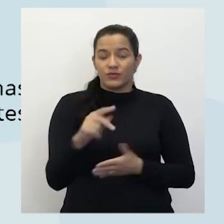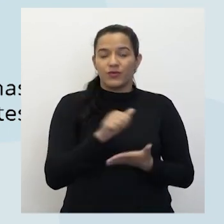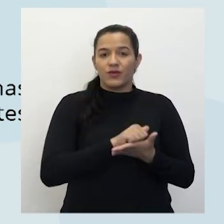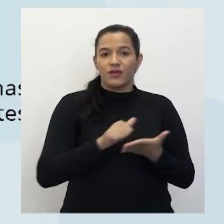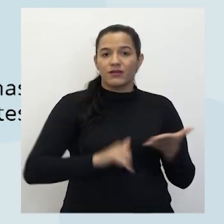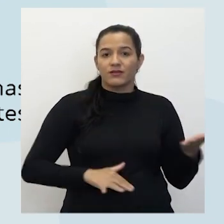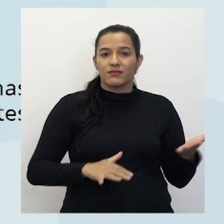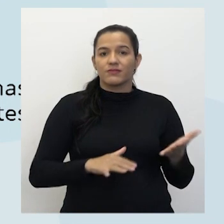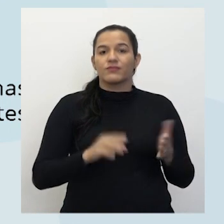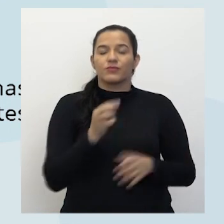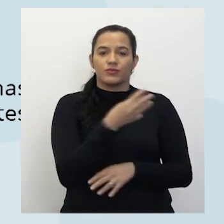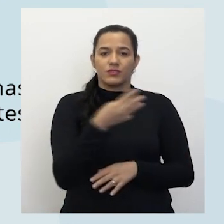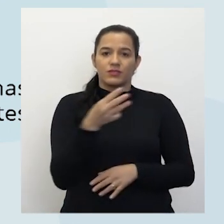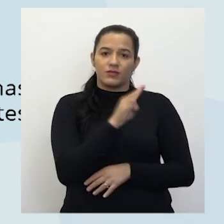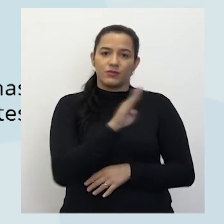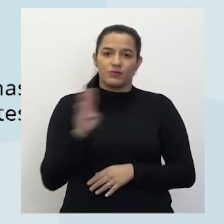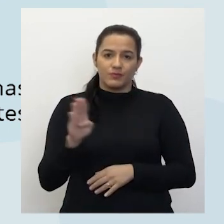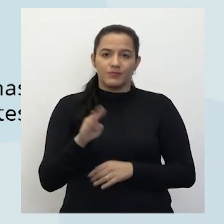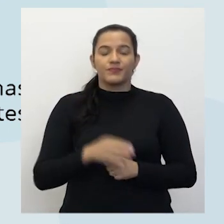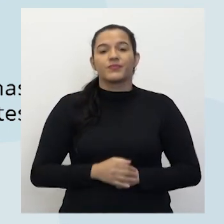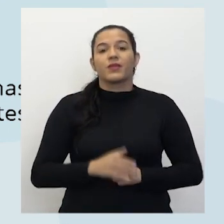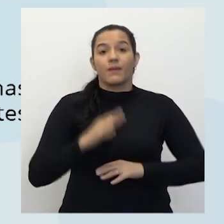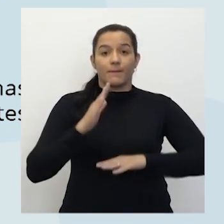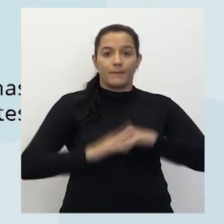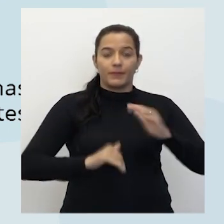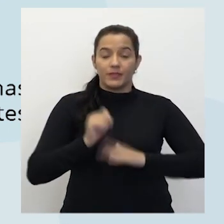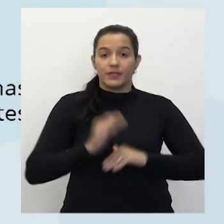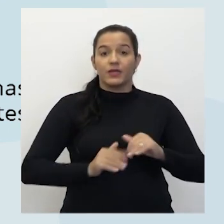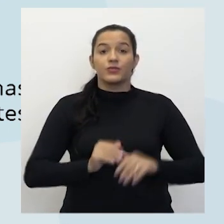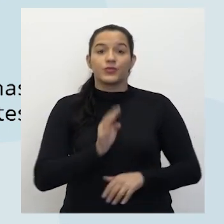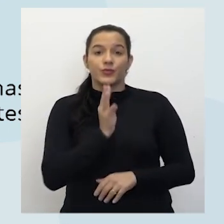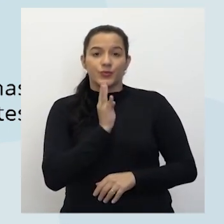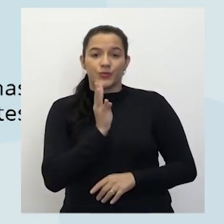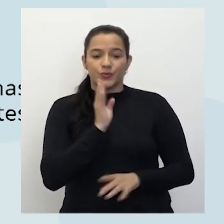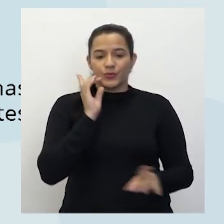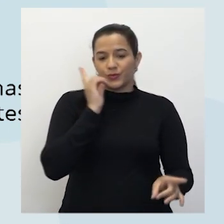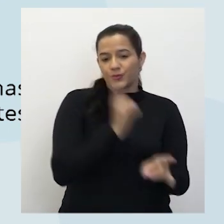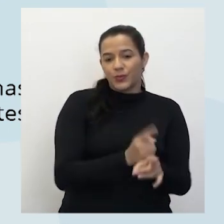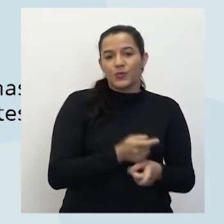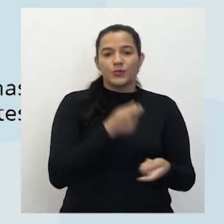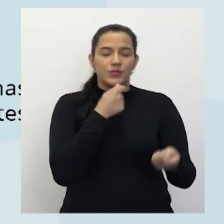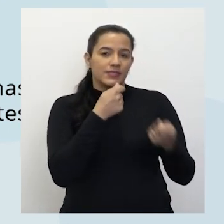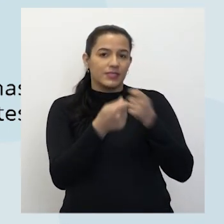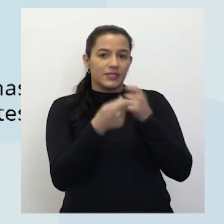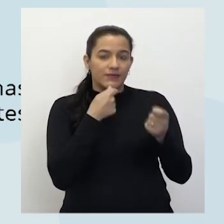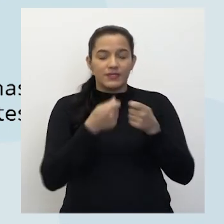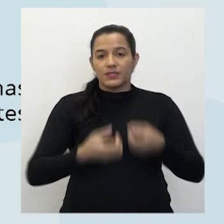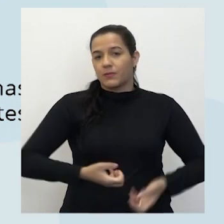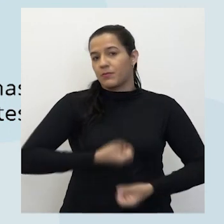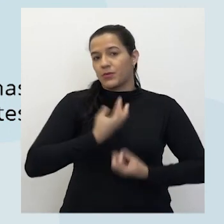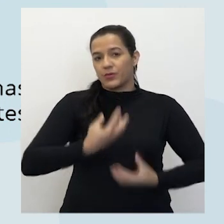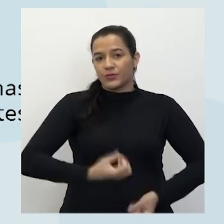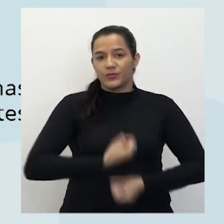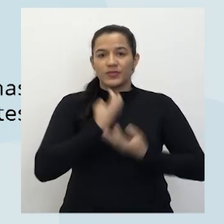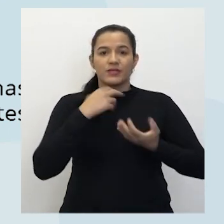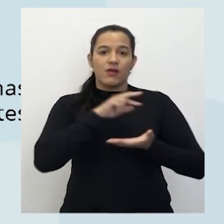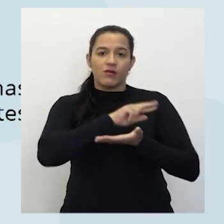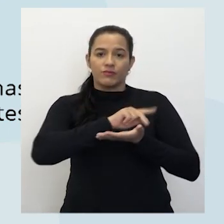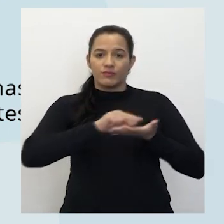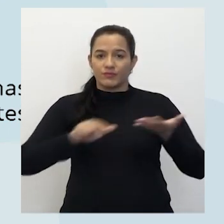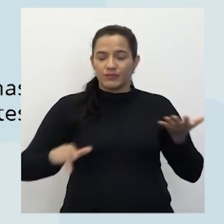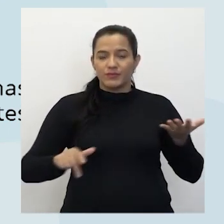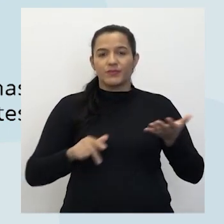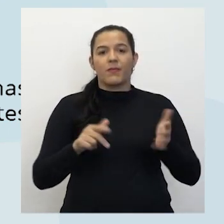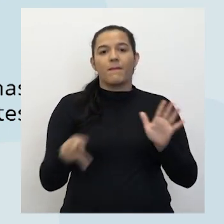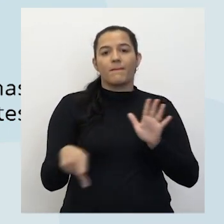do terceiro bimestre. E a habilidade: reconhecer em contos, entrevistas e poemas marcas linguísticas